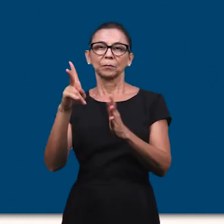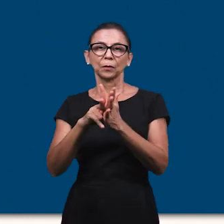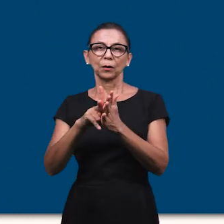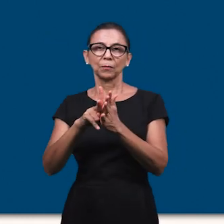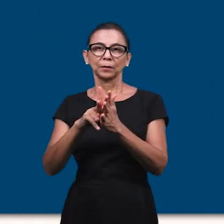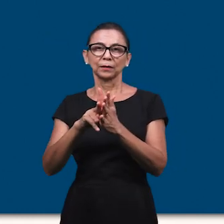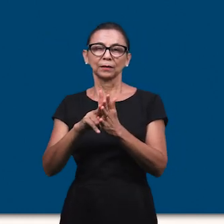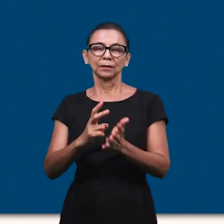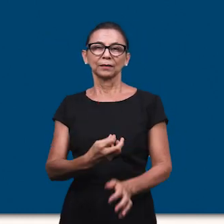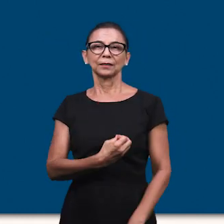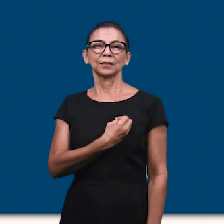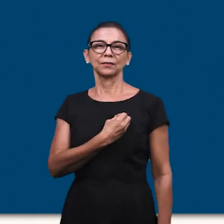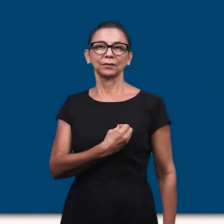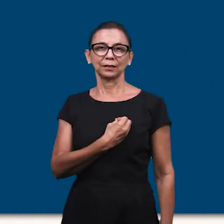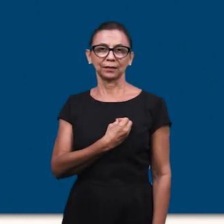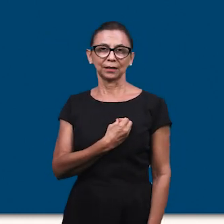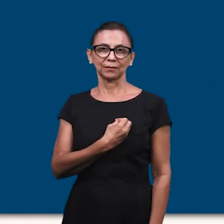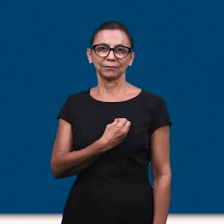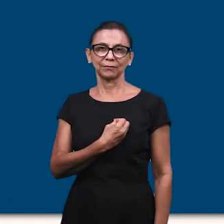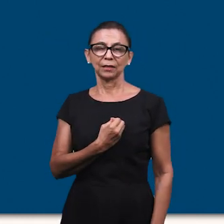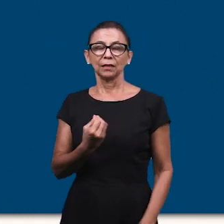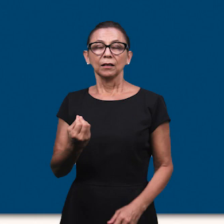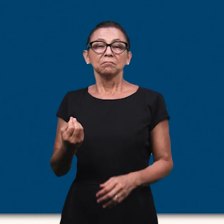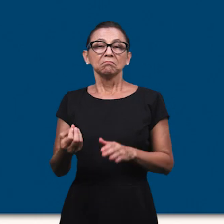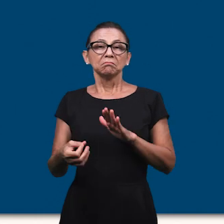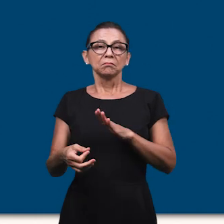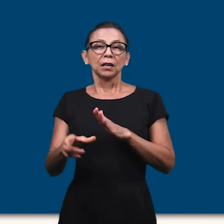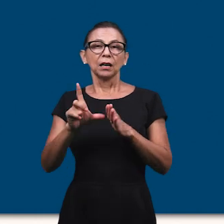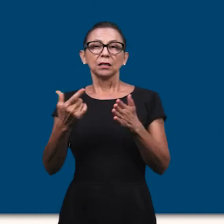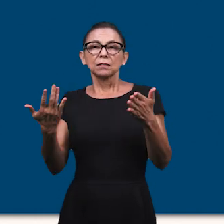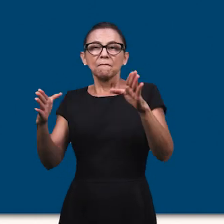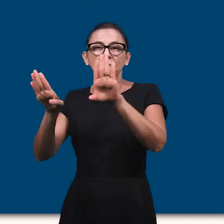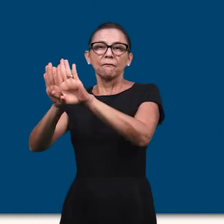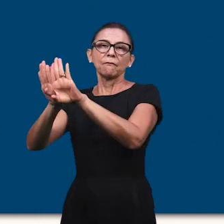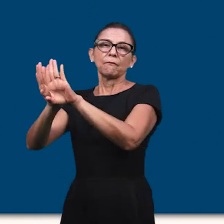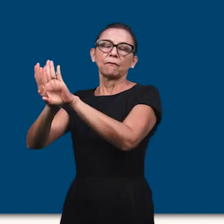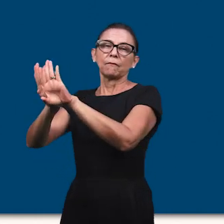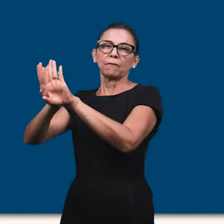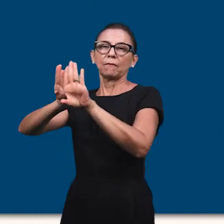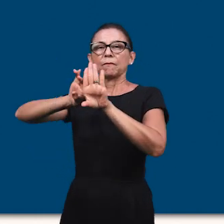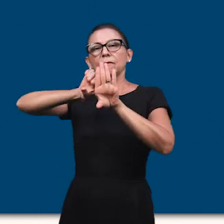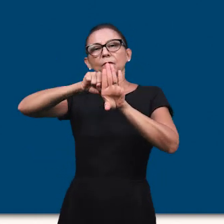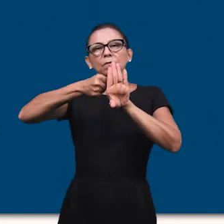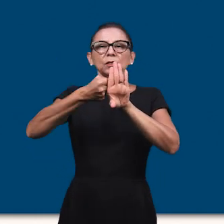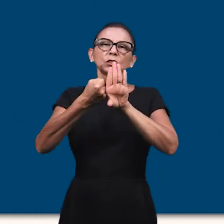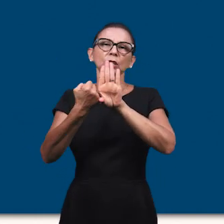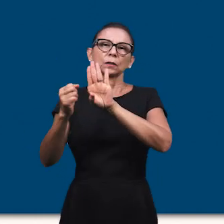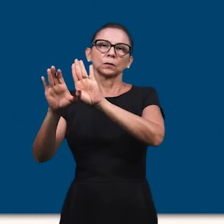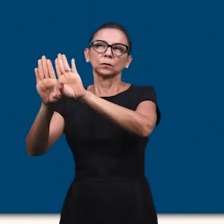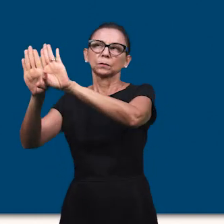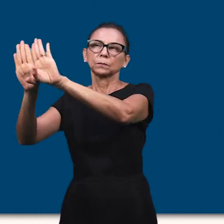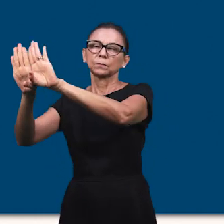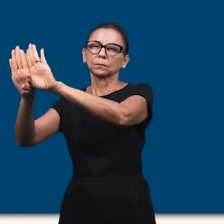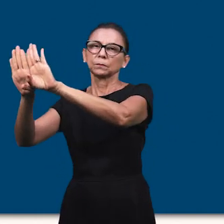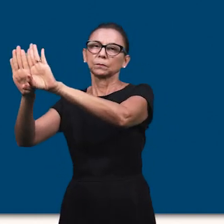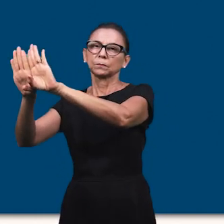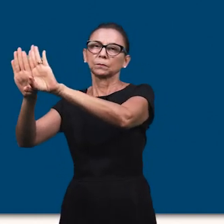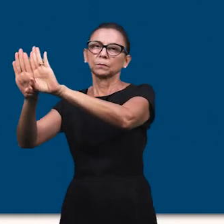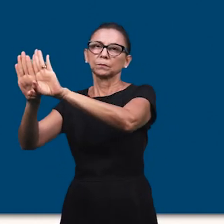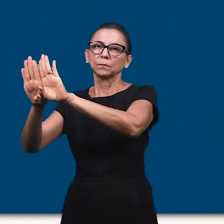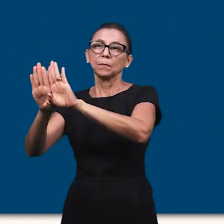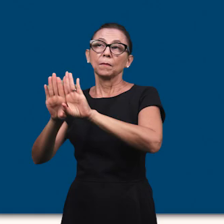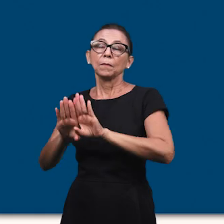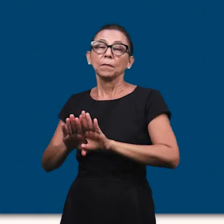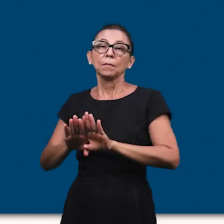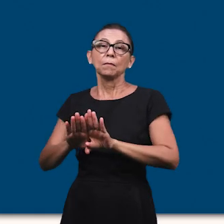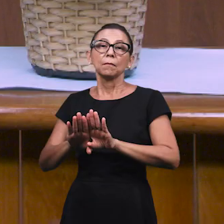agora ela é aberta para nós. Porque a desobediência, ela foi afastada. Mas agora entra